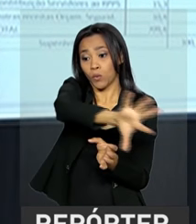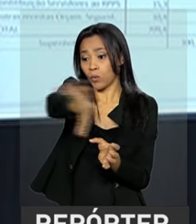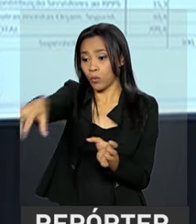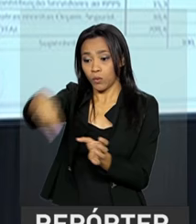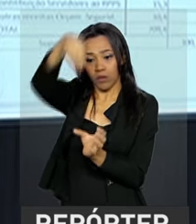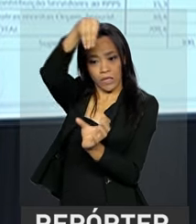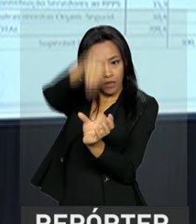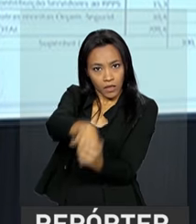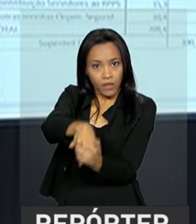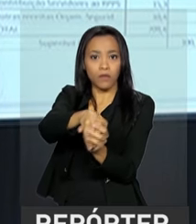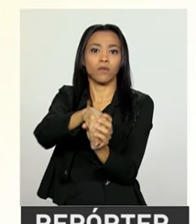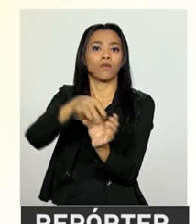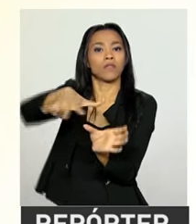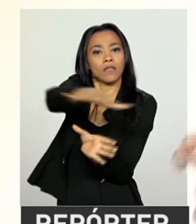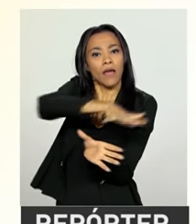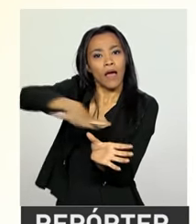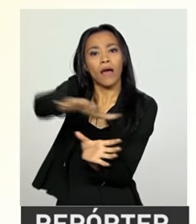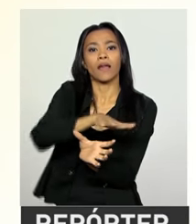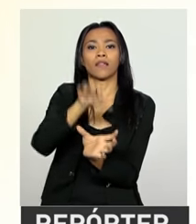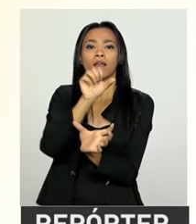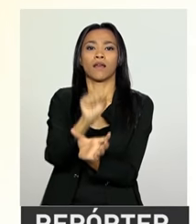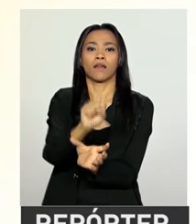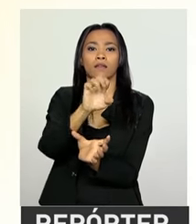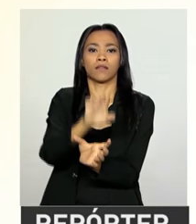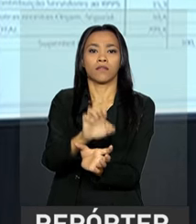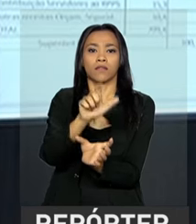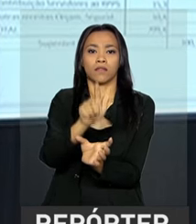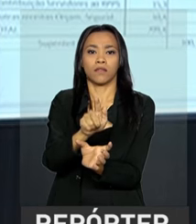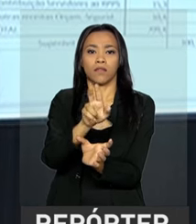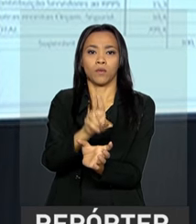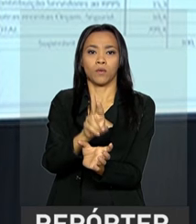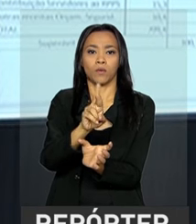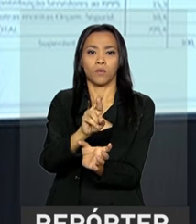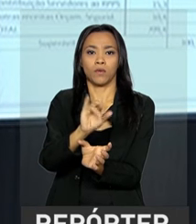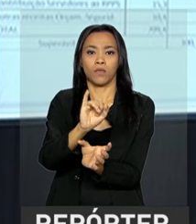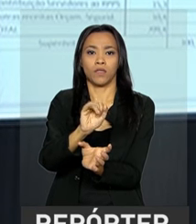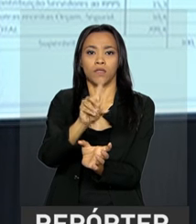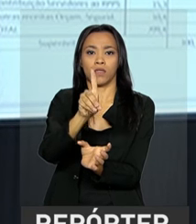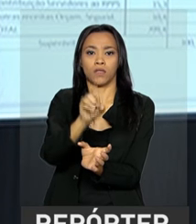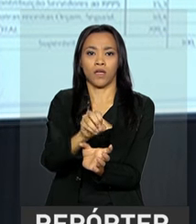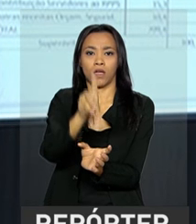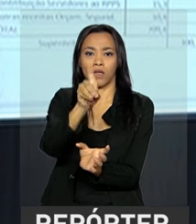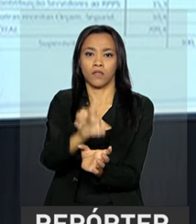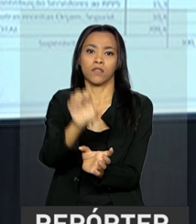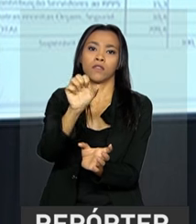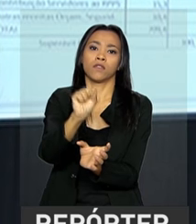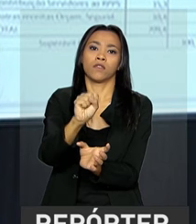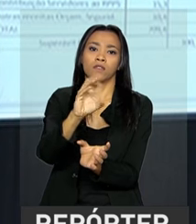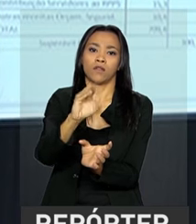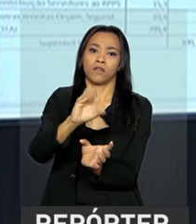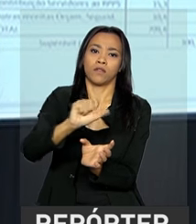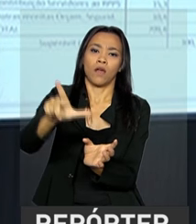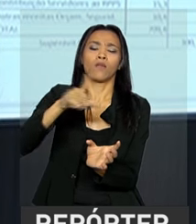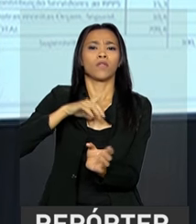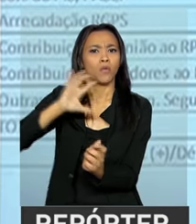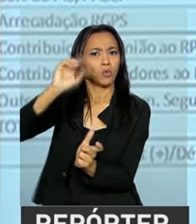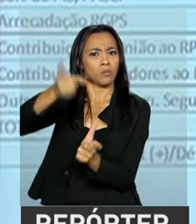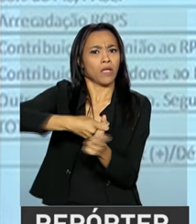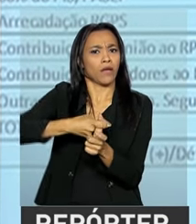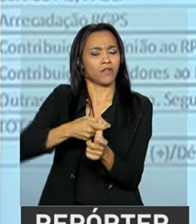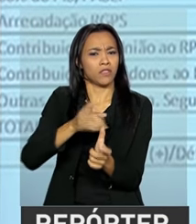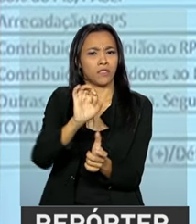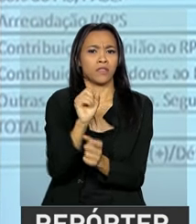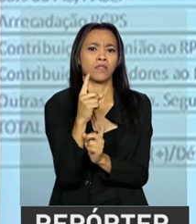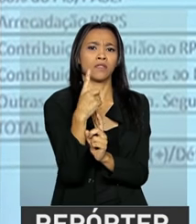conta todas as receitas da Seguridade, nós temos claramente um déficit de 180